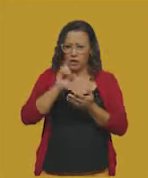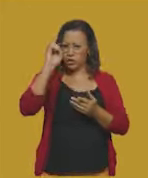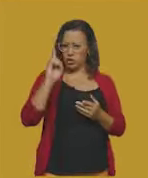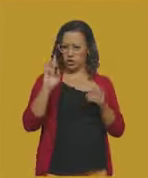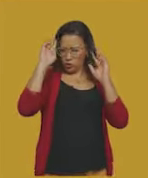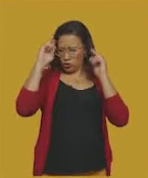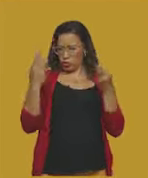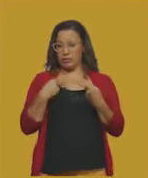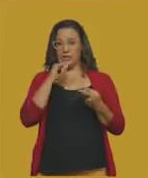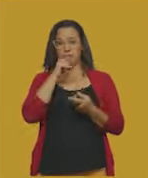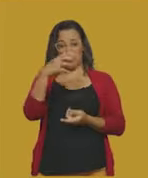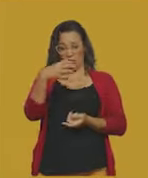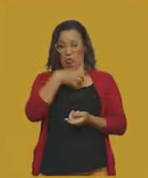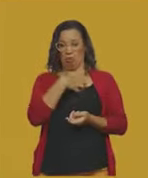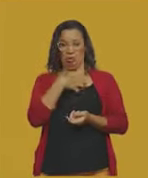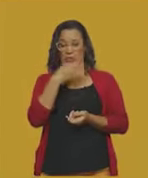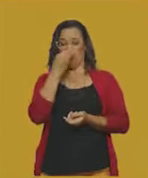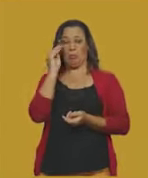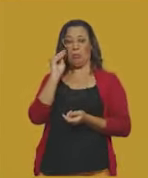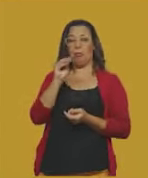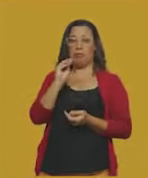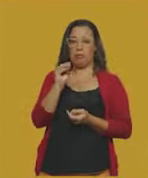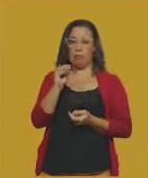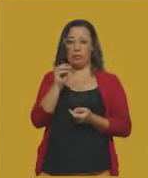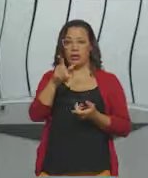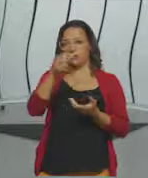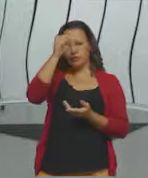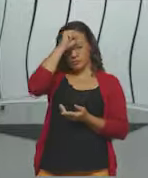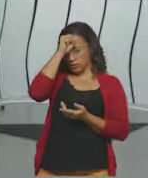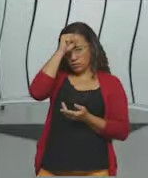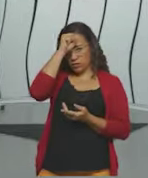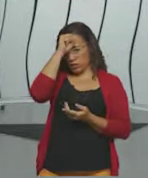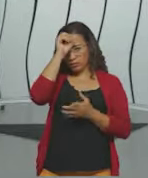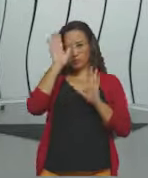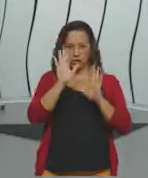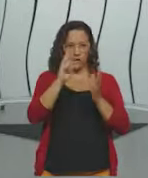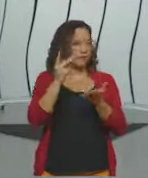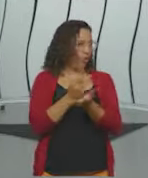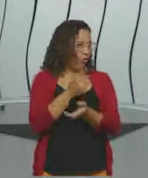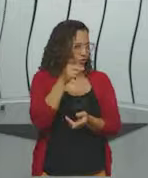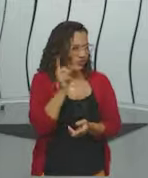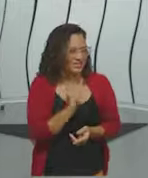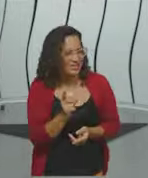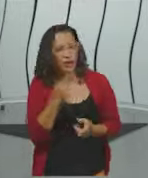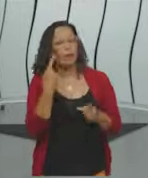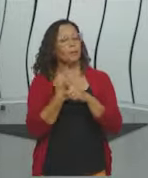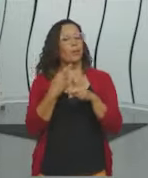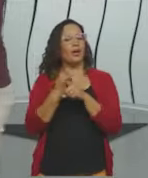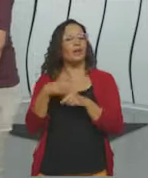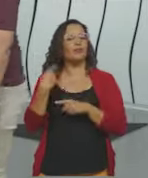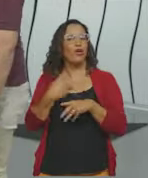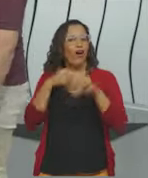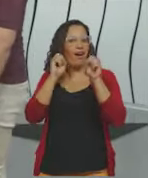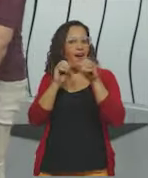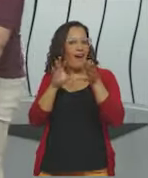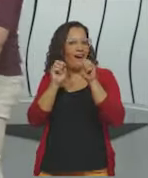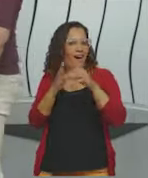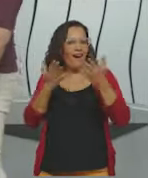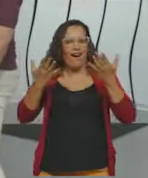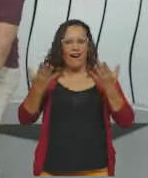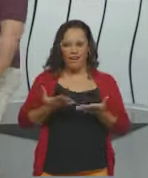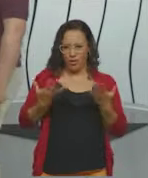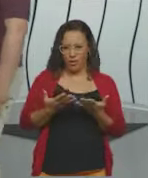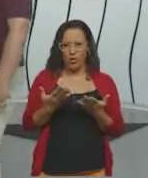algumas atitudes que você desrespeita os direitos humanos e nem sabe. Mas isso não vai acontecer com você, porque nós vamos ver agora o